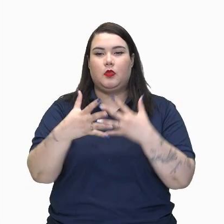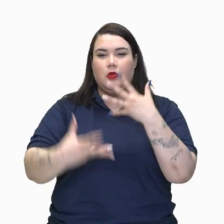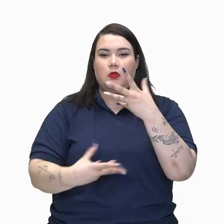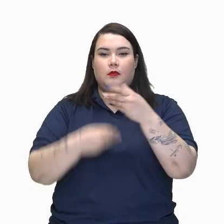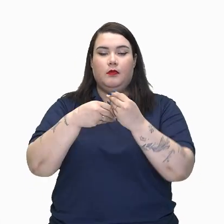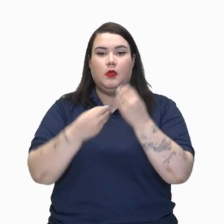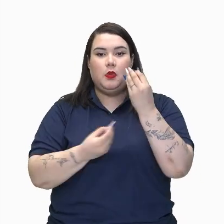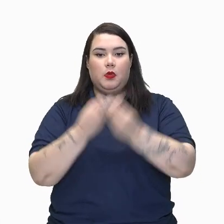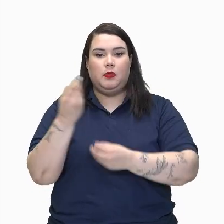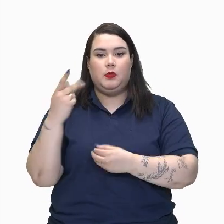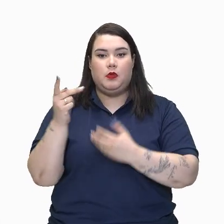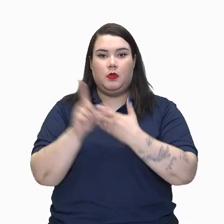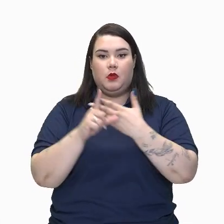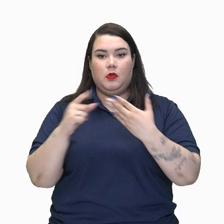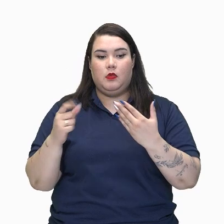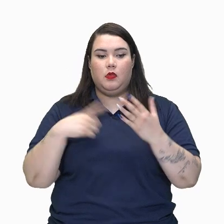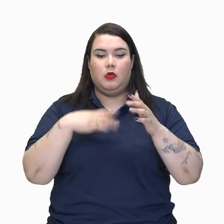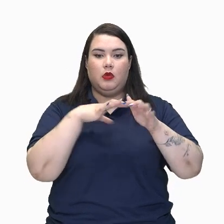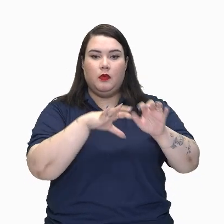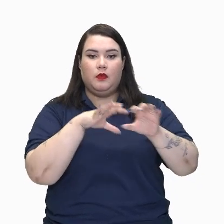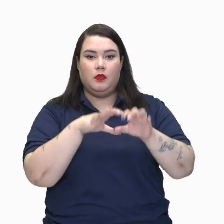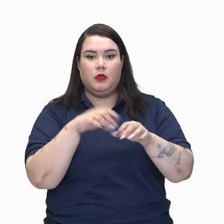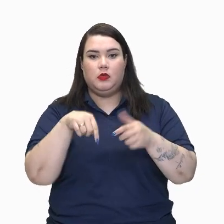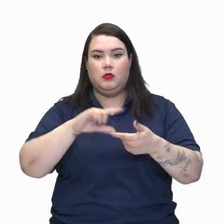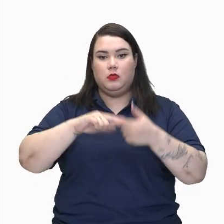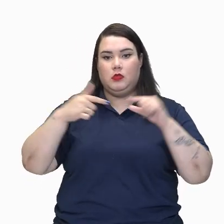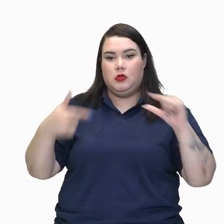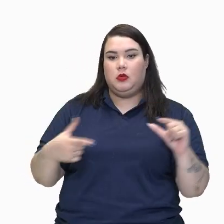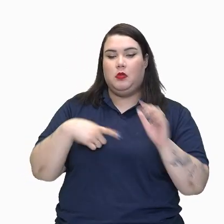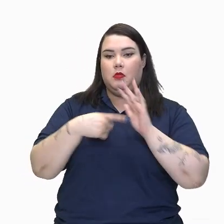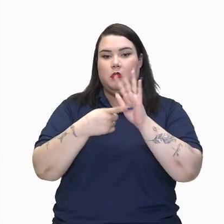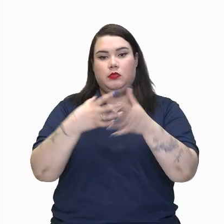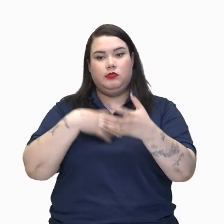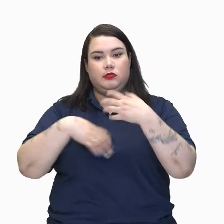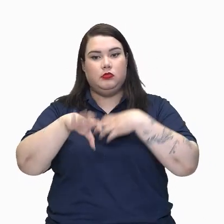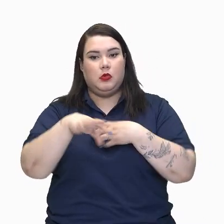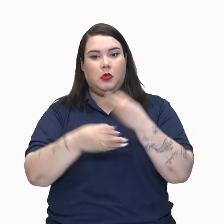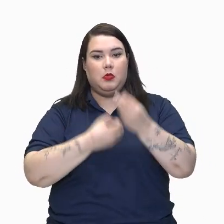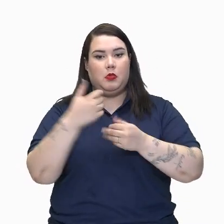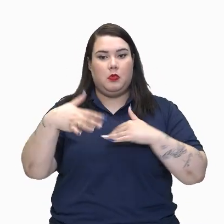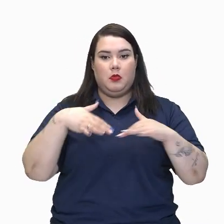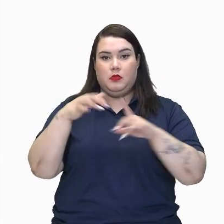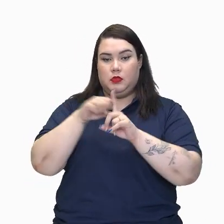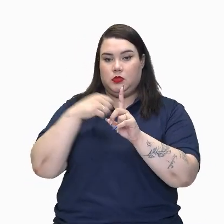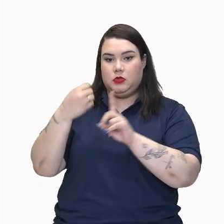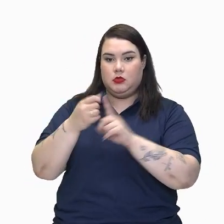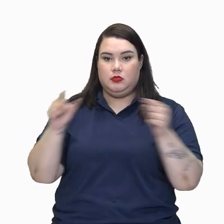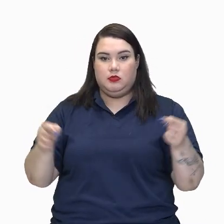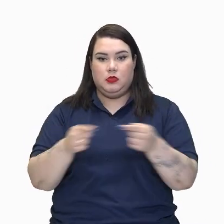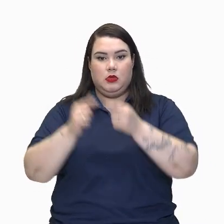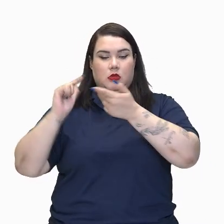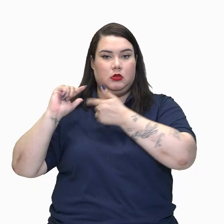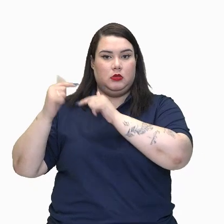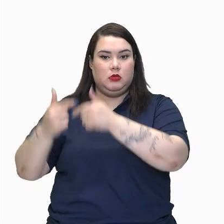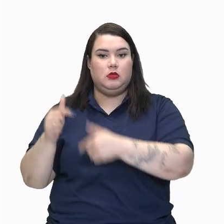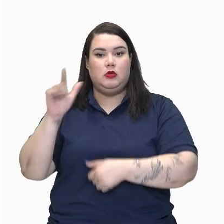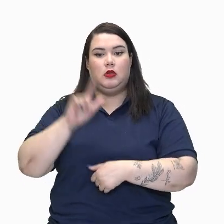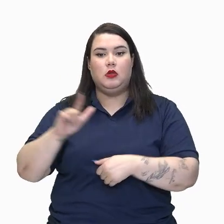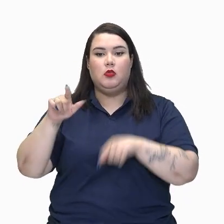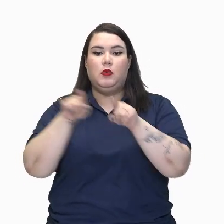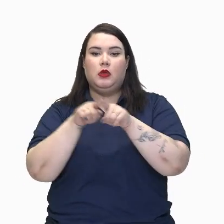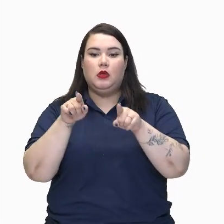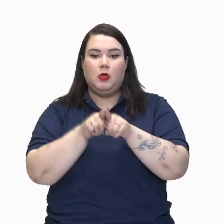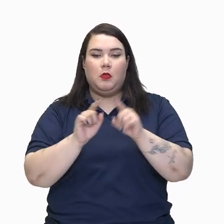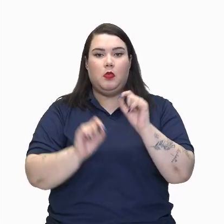do nosso querido Manuel Bandeira para o modernismo, trouxe essa sensibilidade única para o movimento, combinando tradição literária